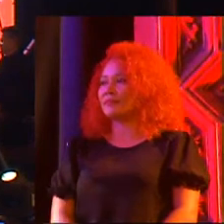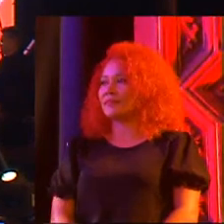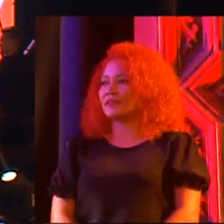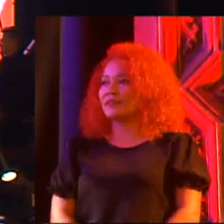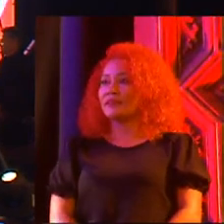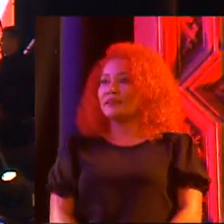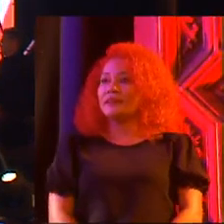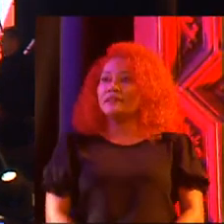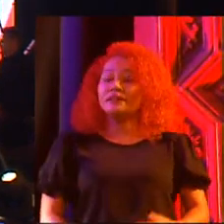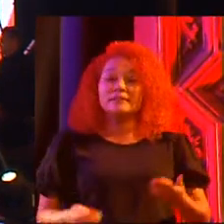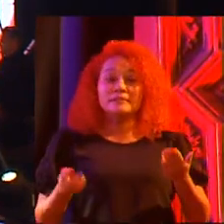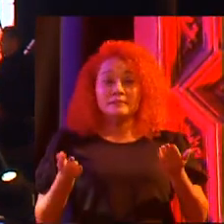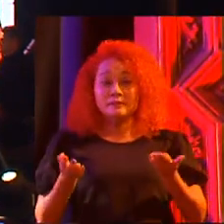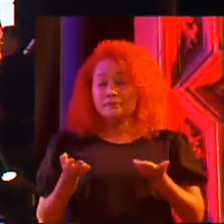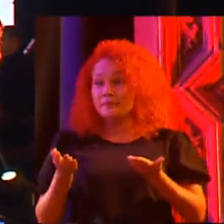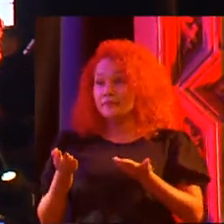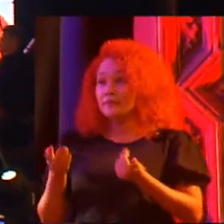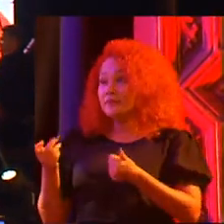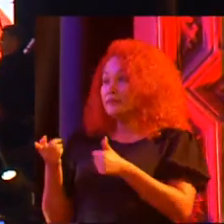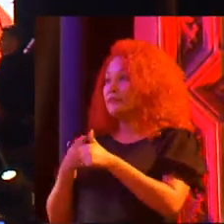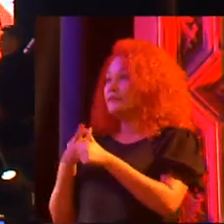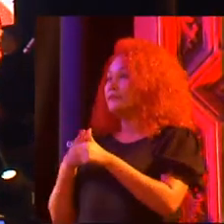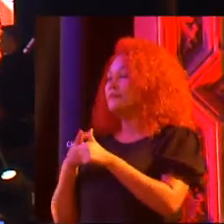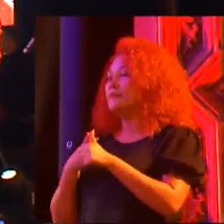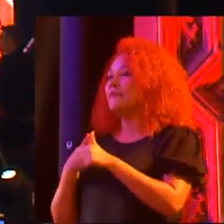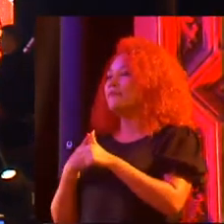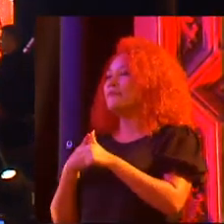Bom, enquanto isso, que a primeira.